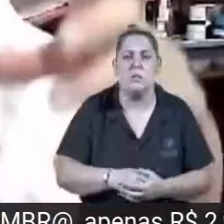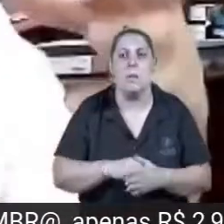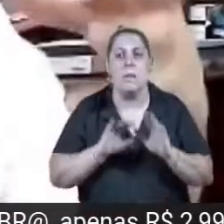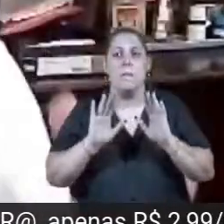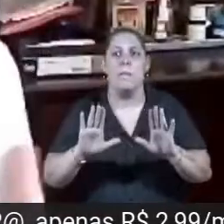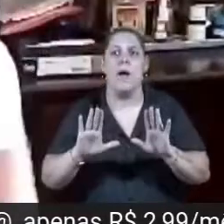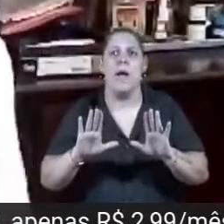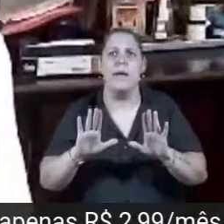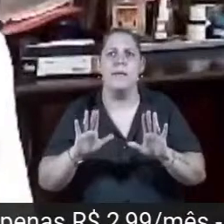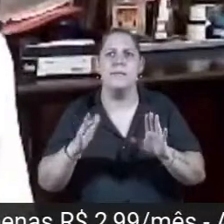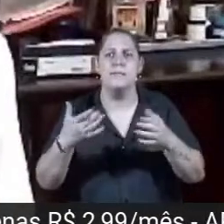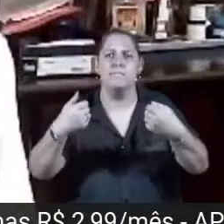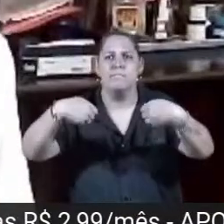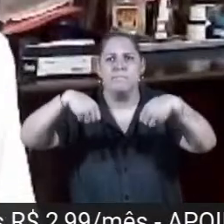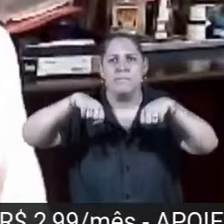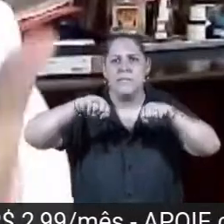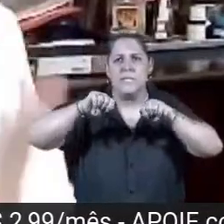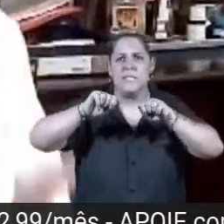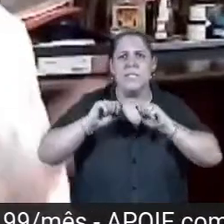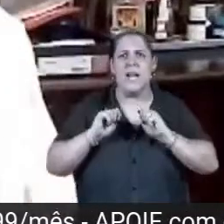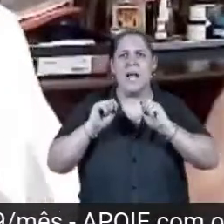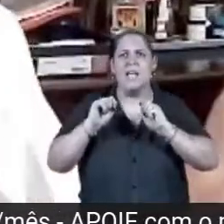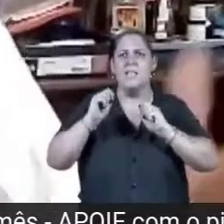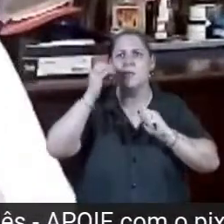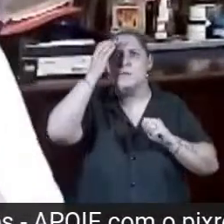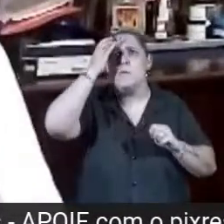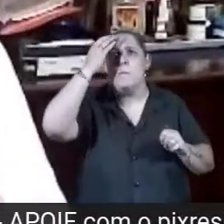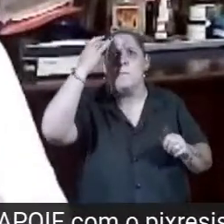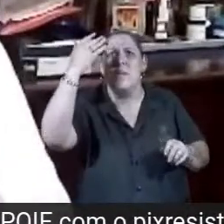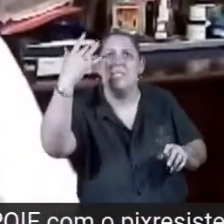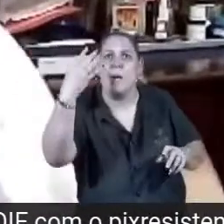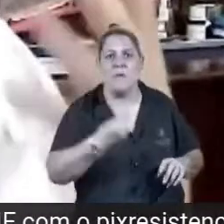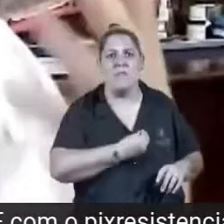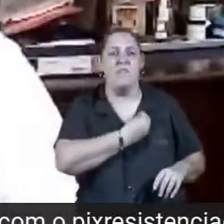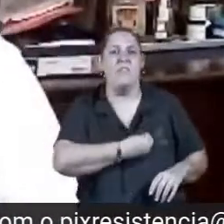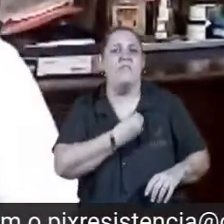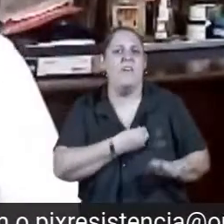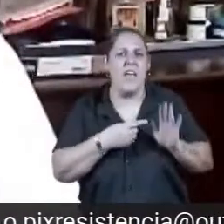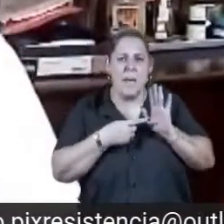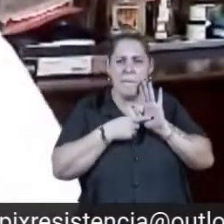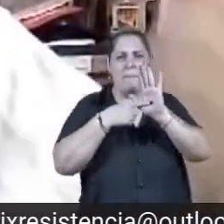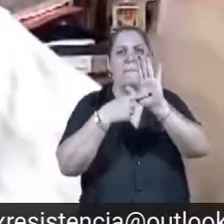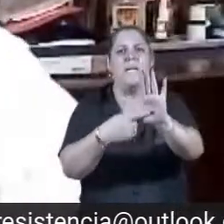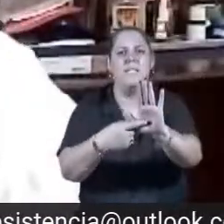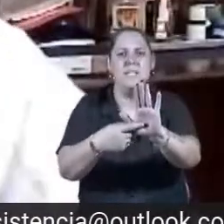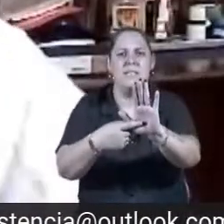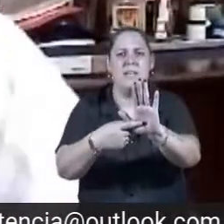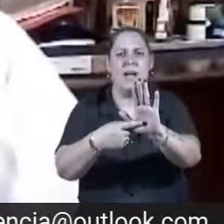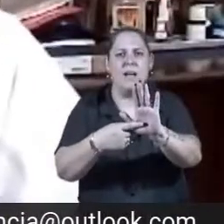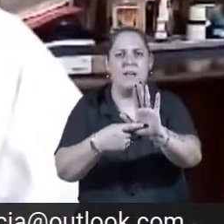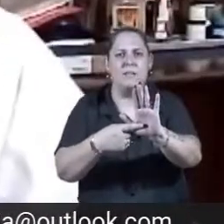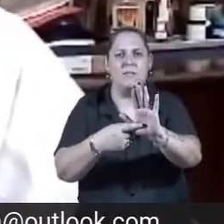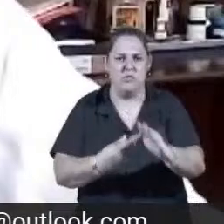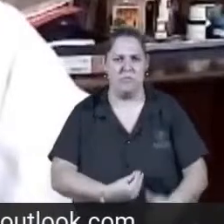a dimensão de viver, de representar, de ser